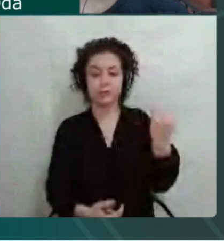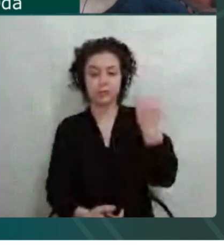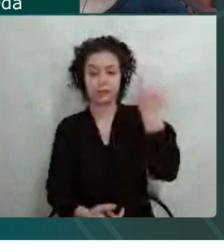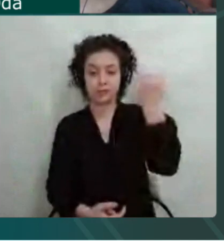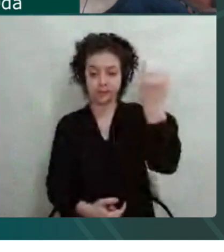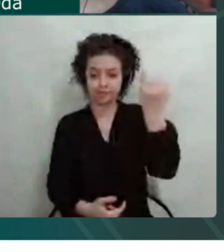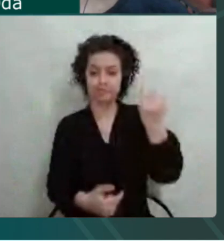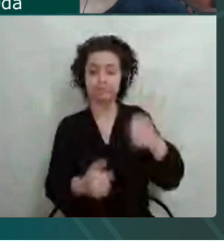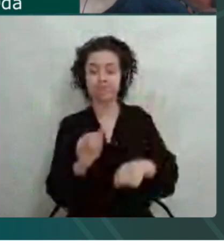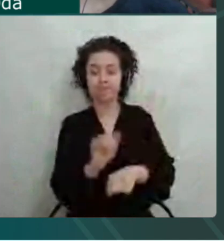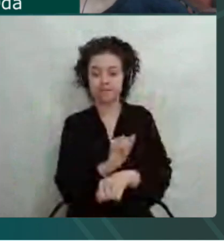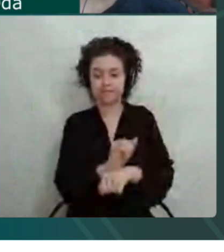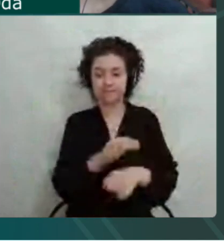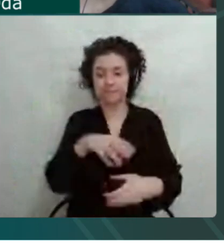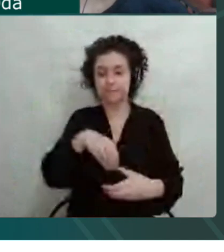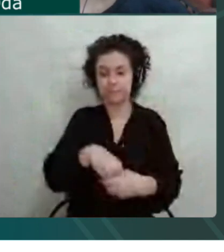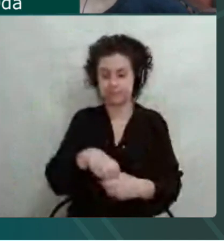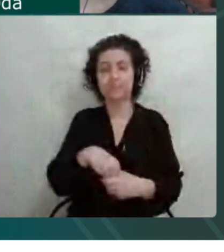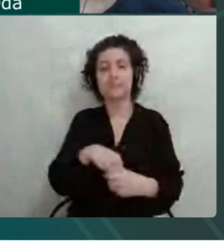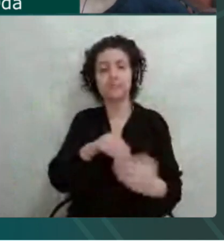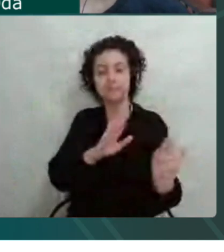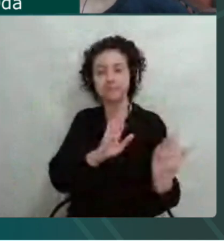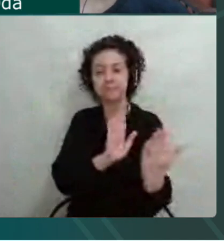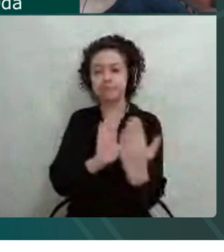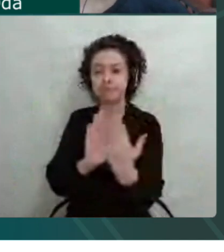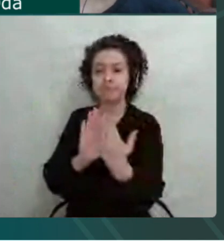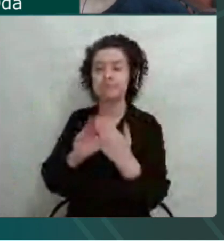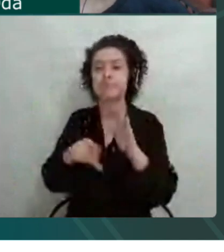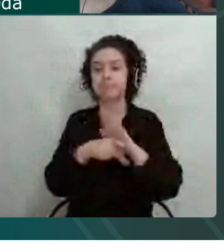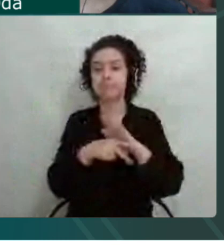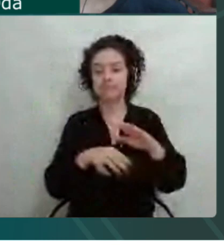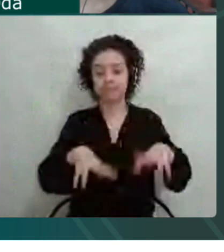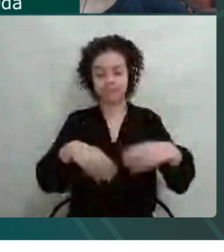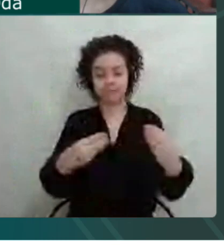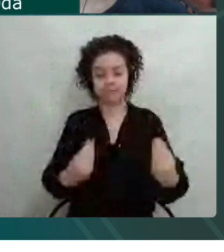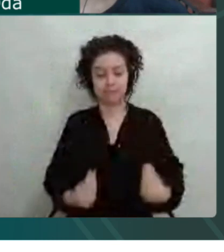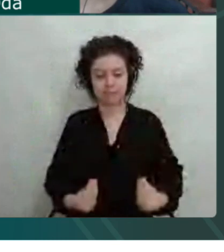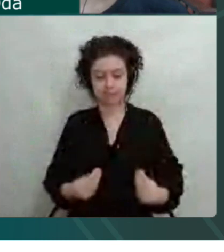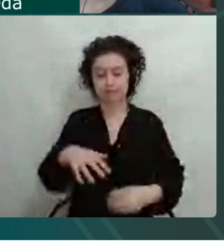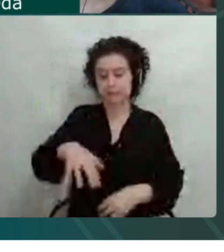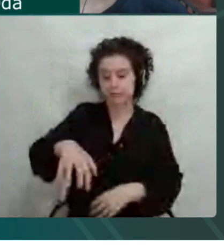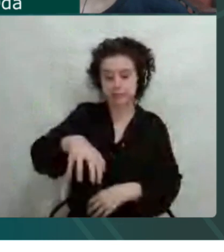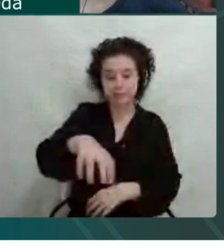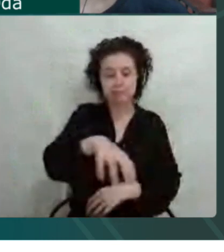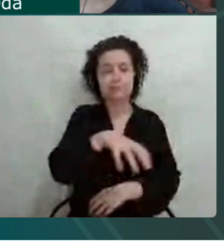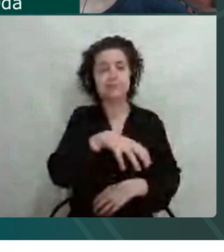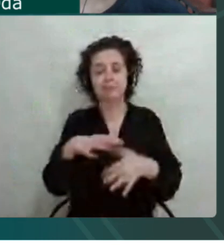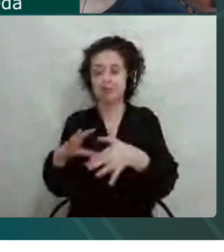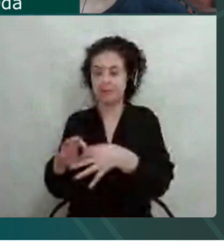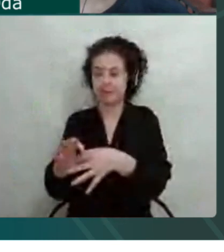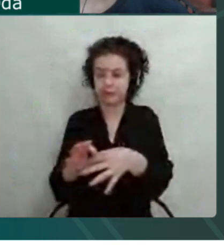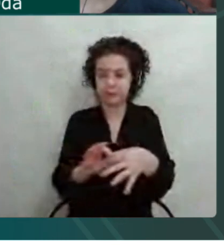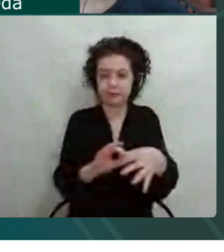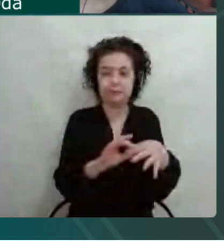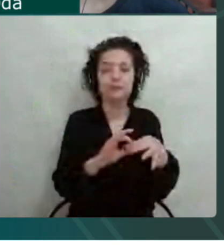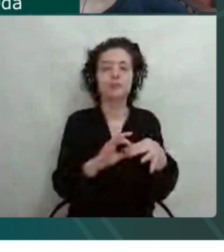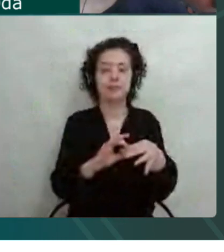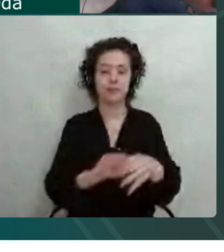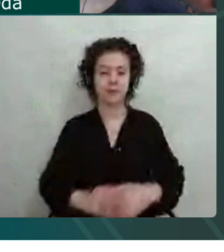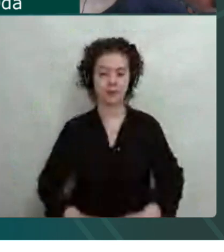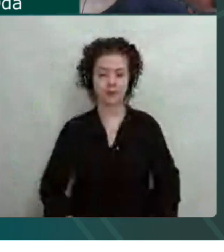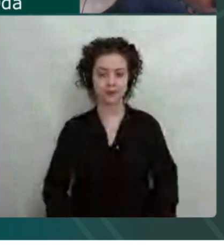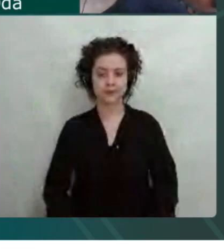estratégica dentro de todo esse enfrentamento, né, que a própria Unifesp, todo esse complexo tem enfrentado, digamos assim. Né?